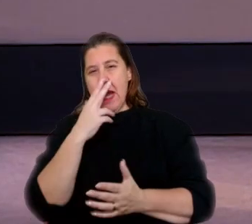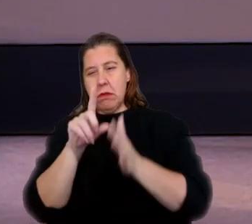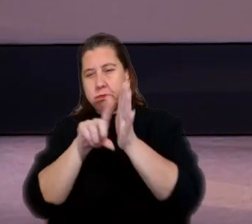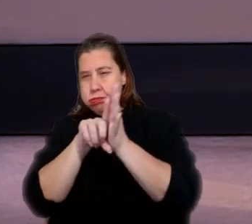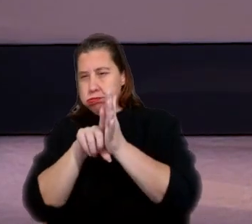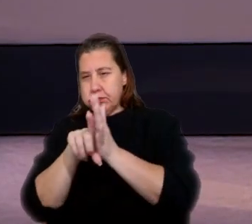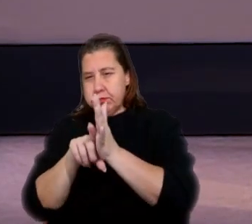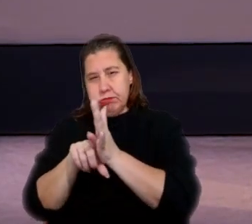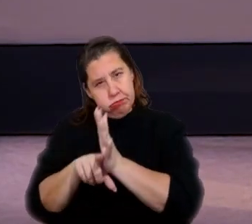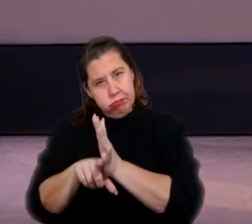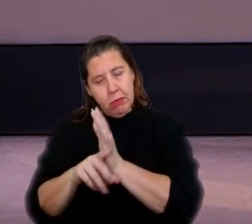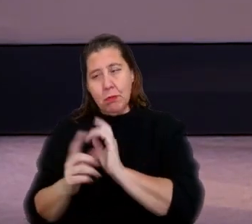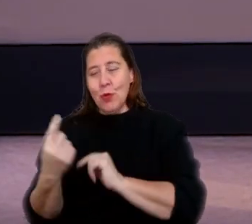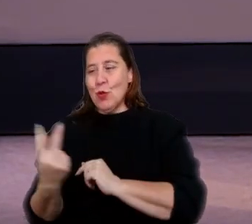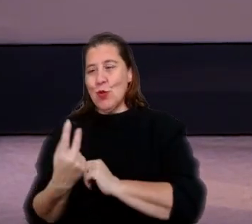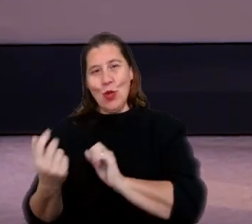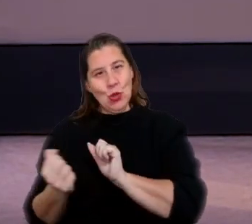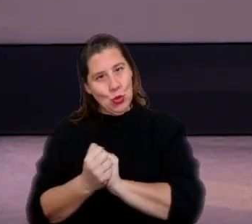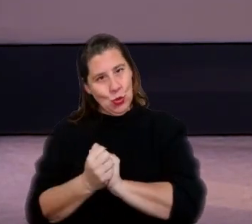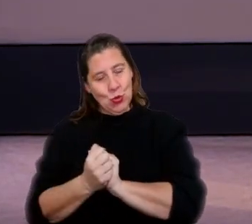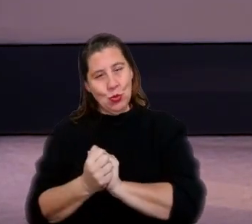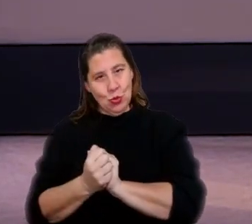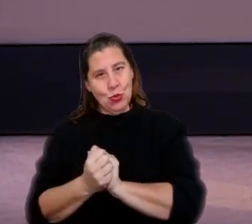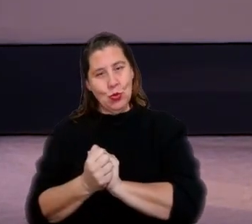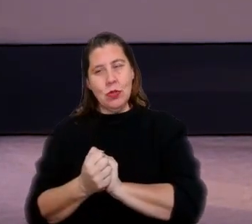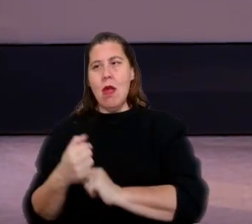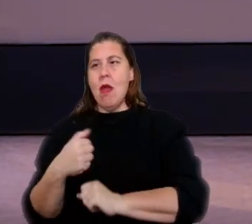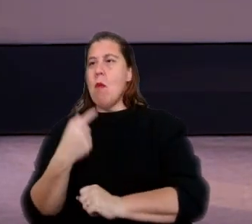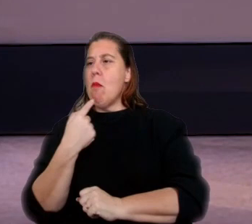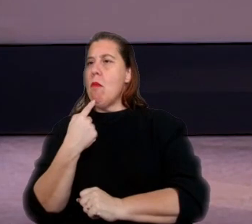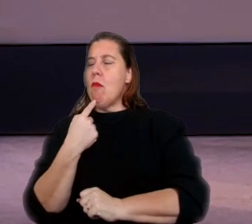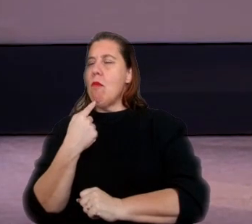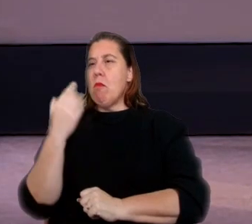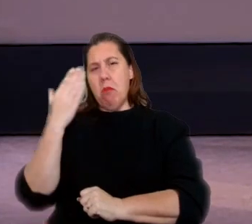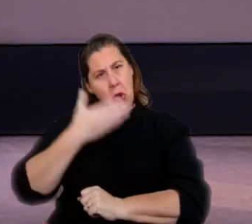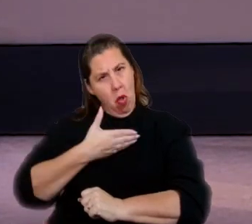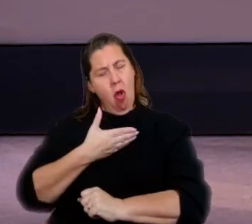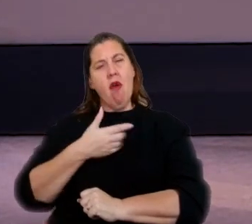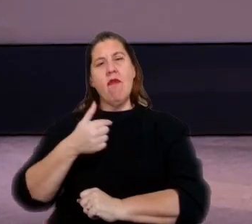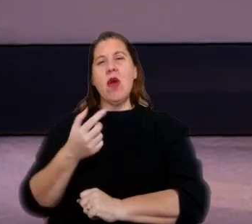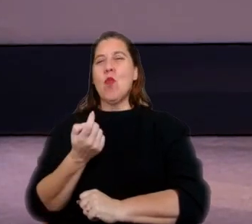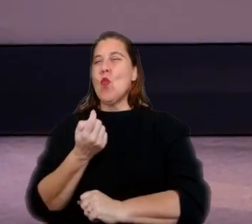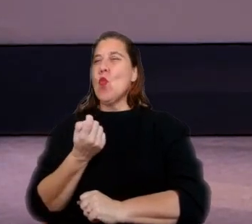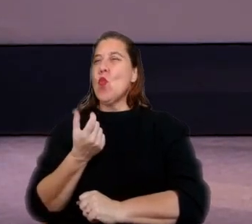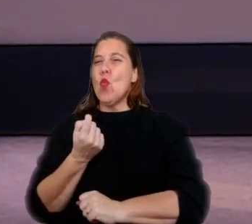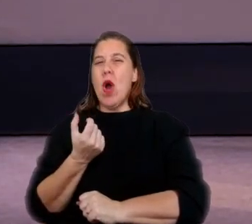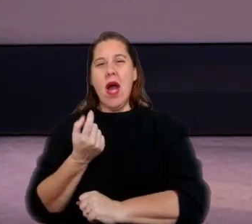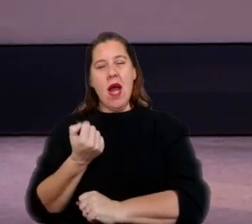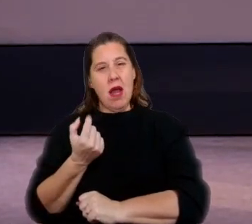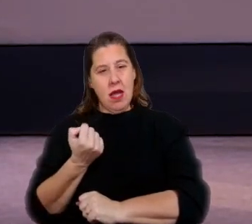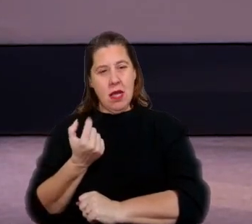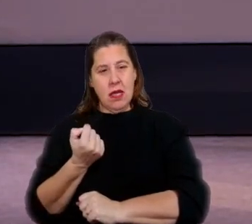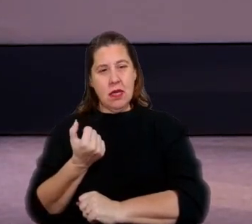é detetive, né? Porque é junto, né? Então, poder ser testemunha, poder construir, é quase